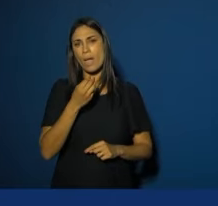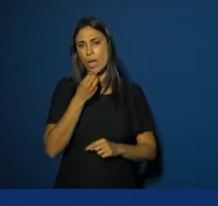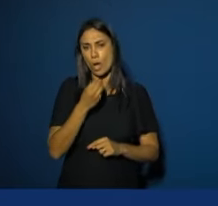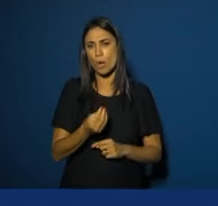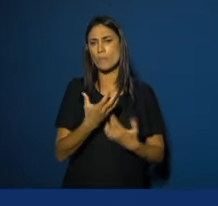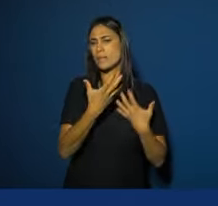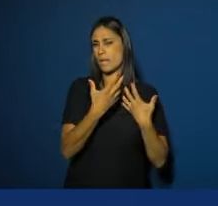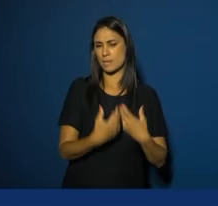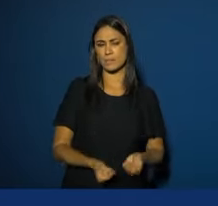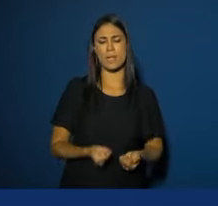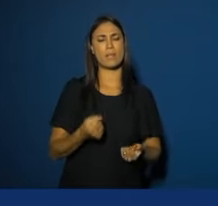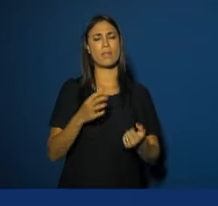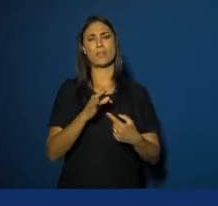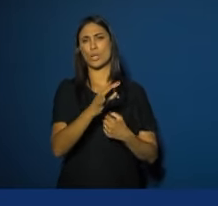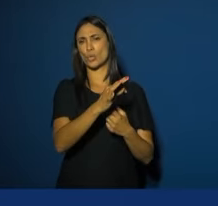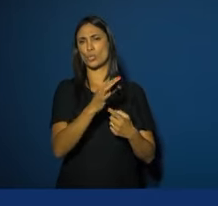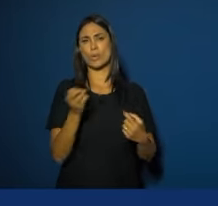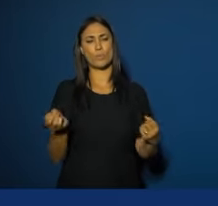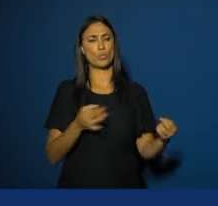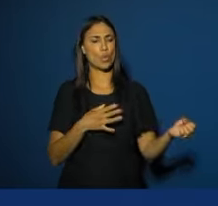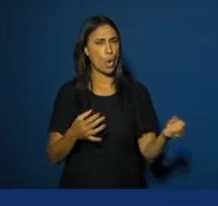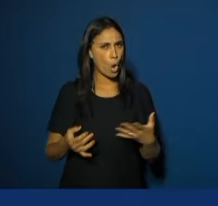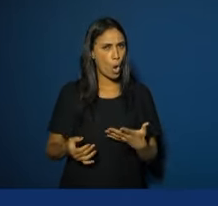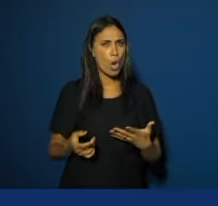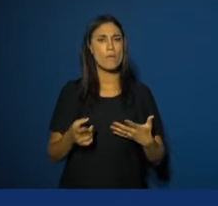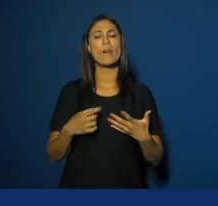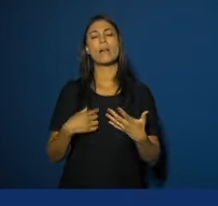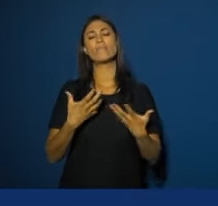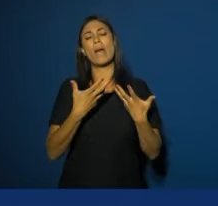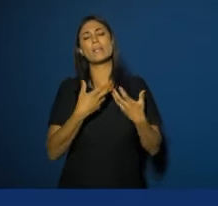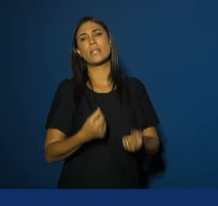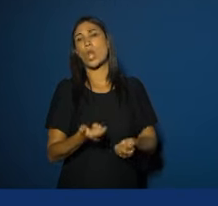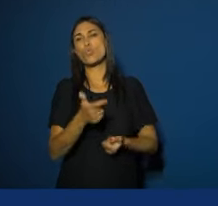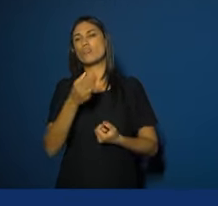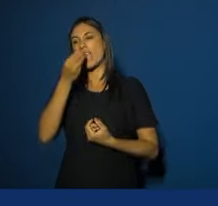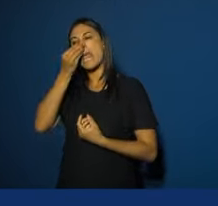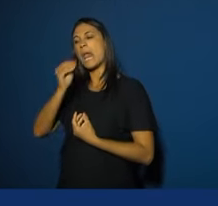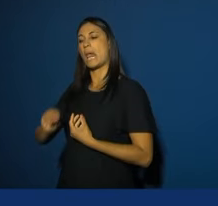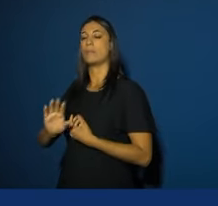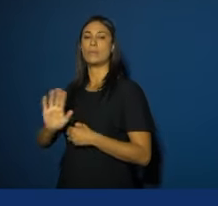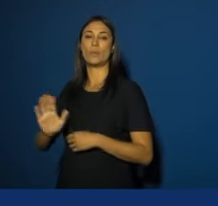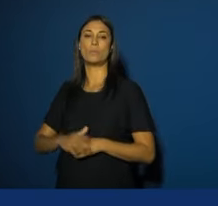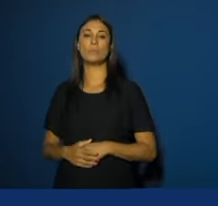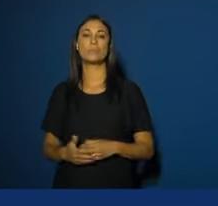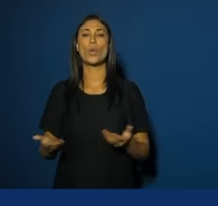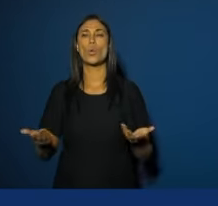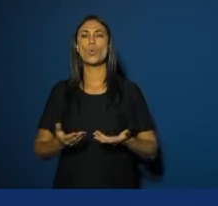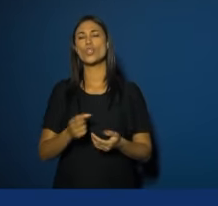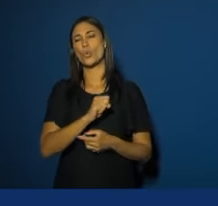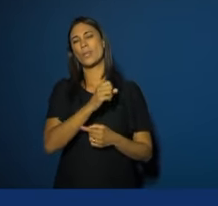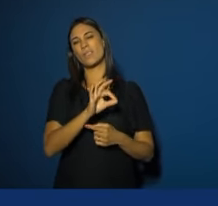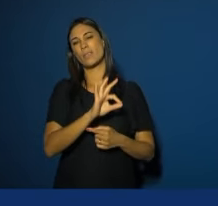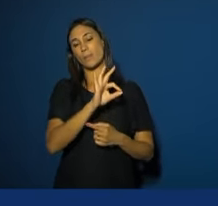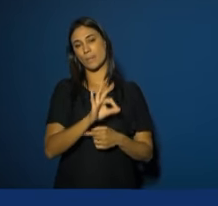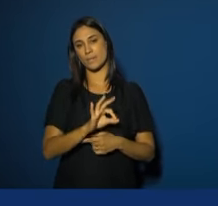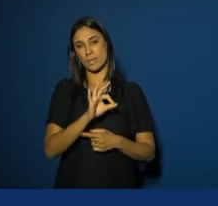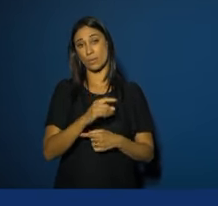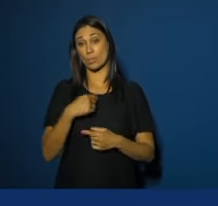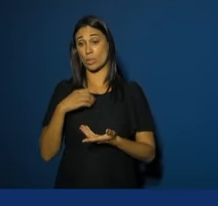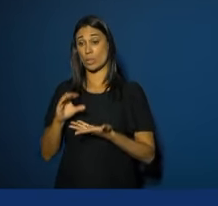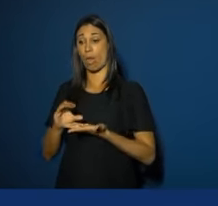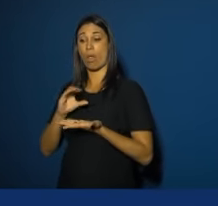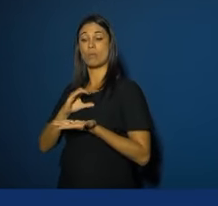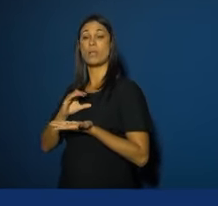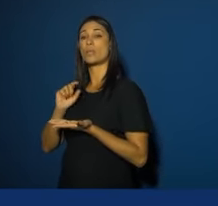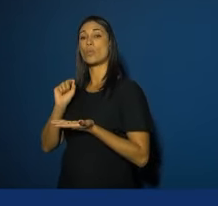adopta rapidamente as novas tecnologias não tem não tem uma rejeição na nova tecnologia hoje 80% da nossa receita